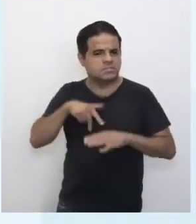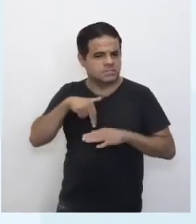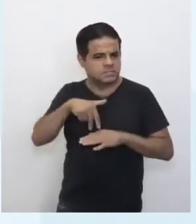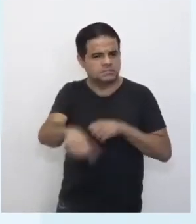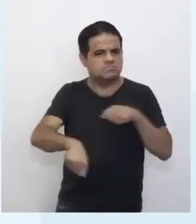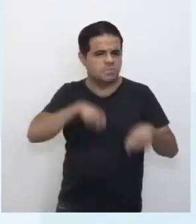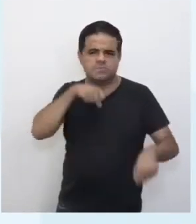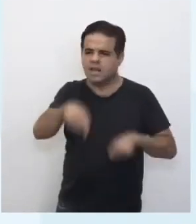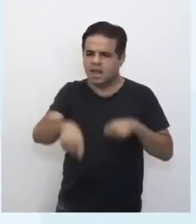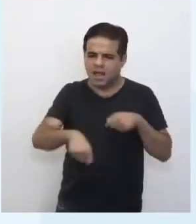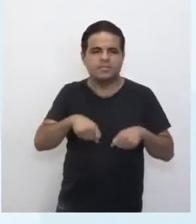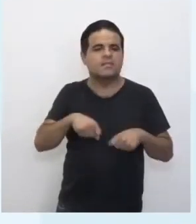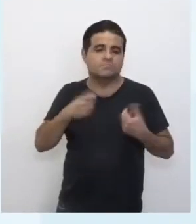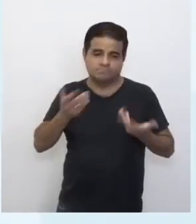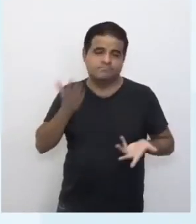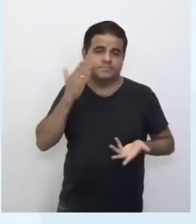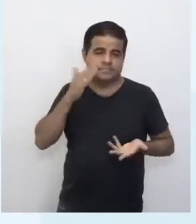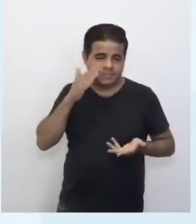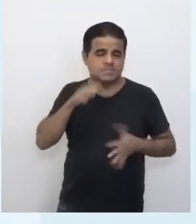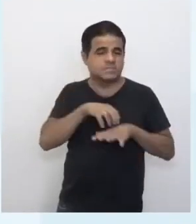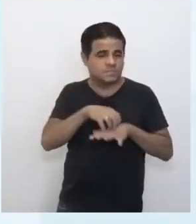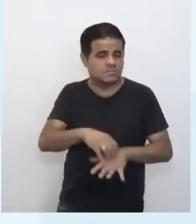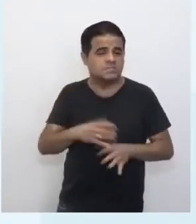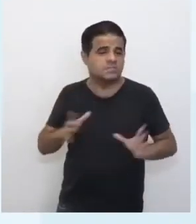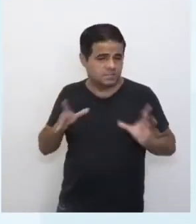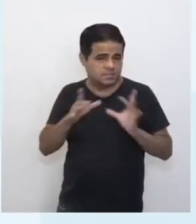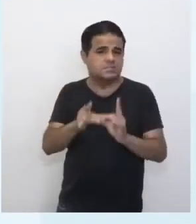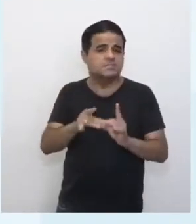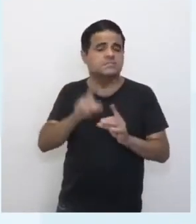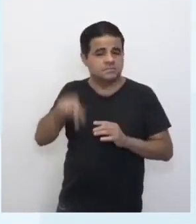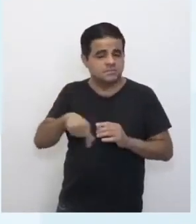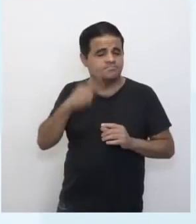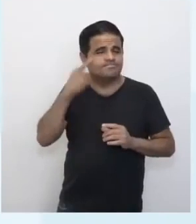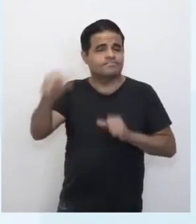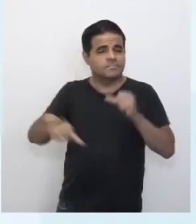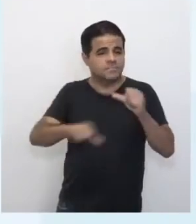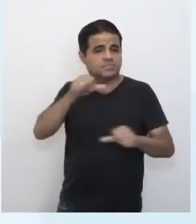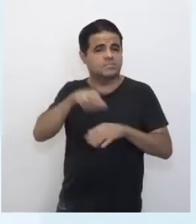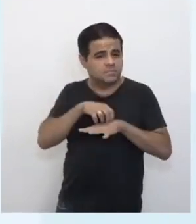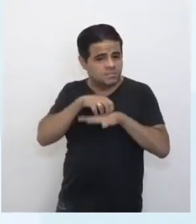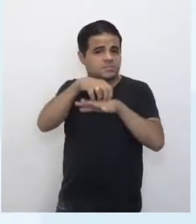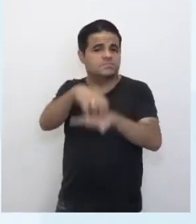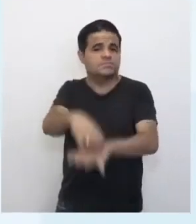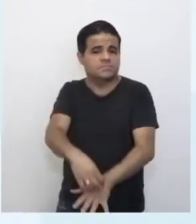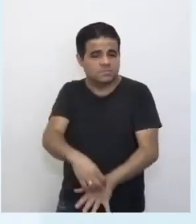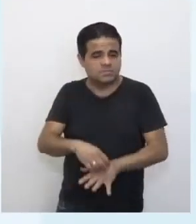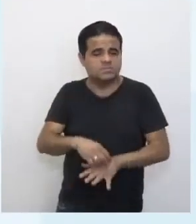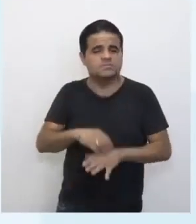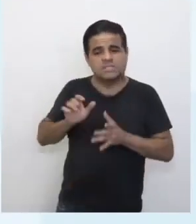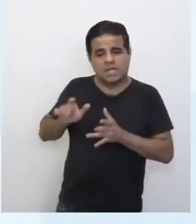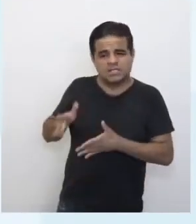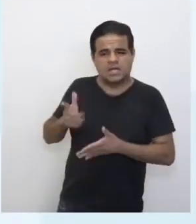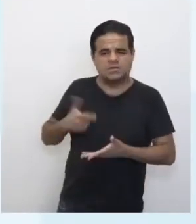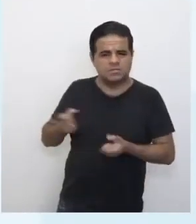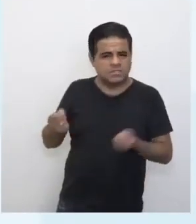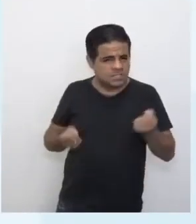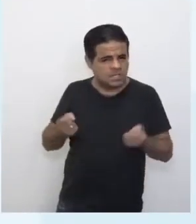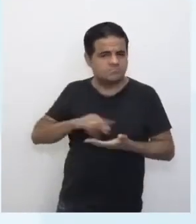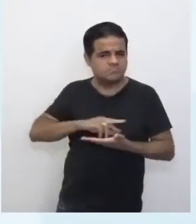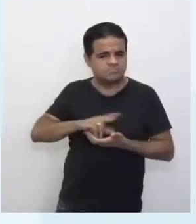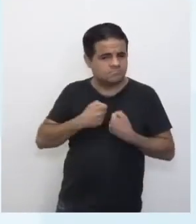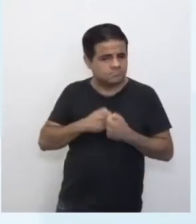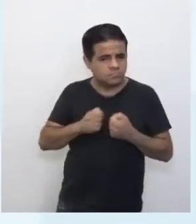de bicicletas. Então, aí você entende que mobilidade ativa está ligado a isso, a você se transportar, tá? Deixar de lado os automóveis e os